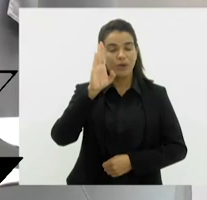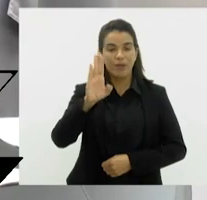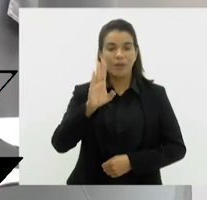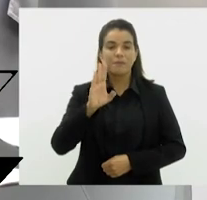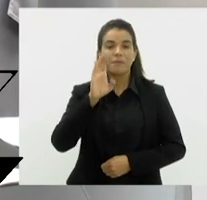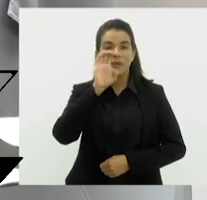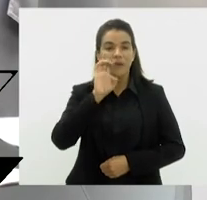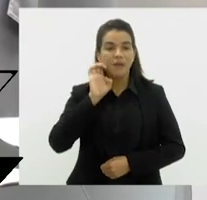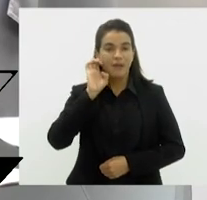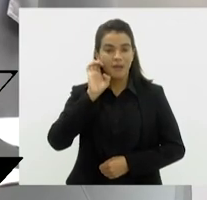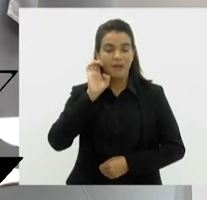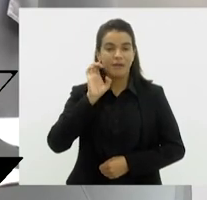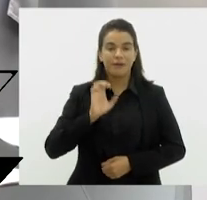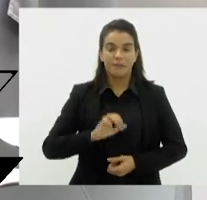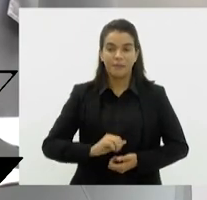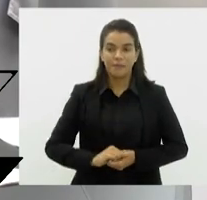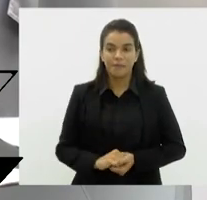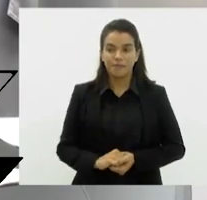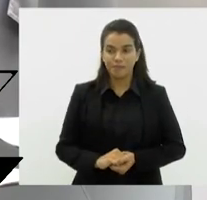muito bem-vinda.